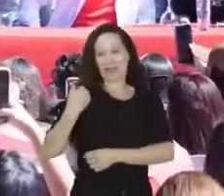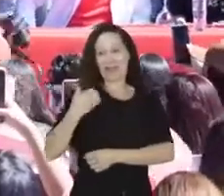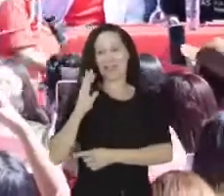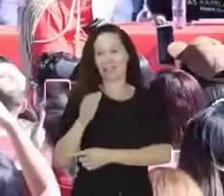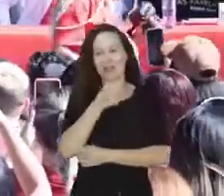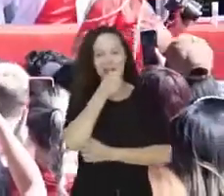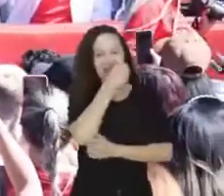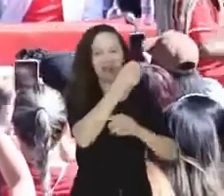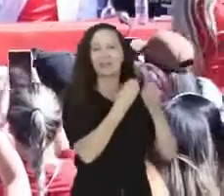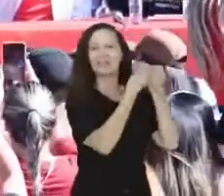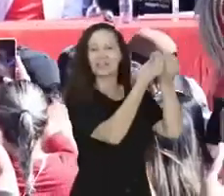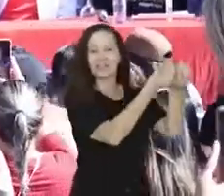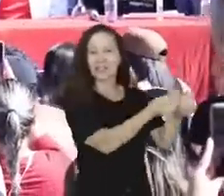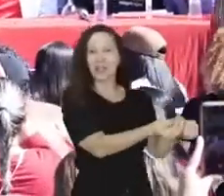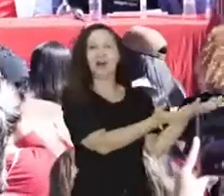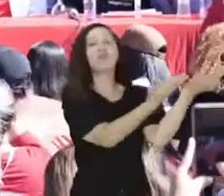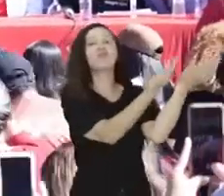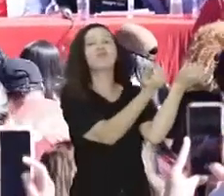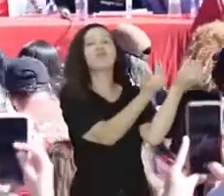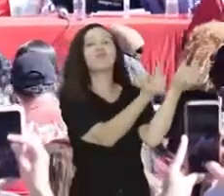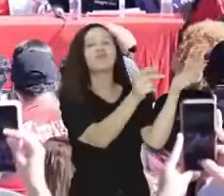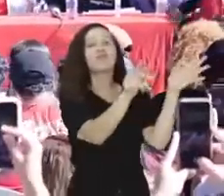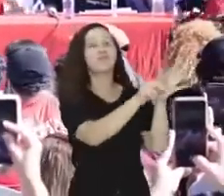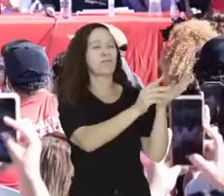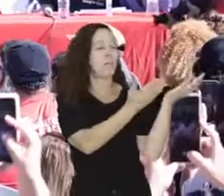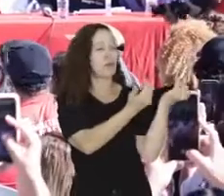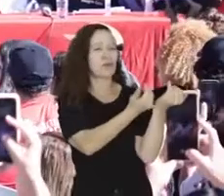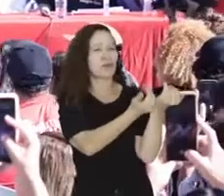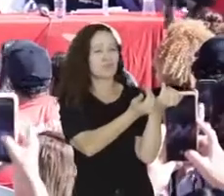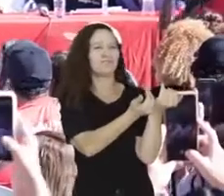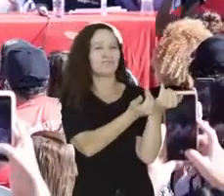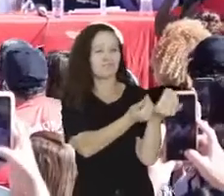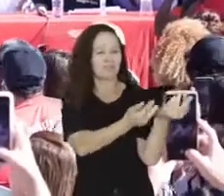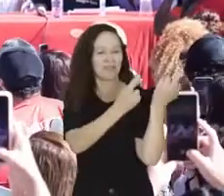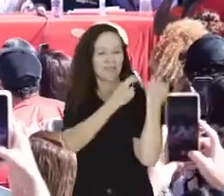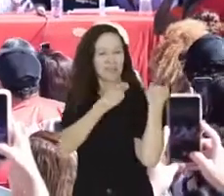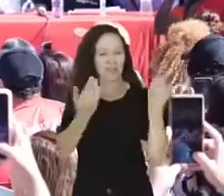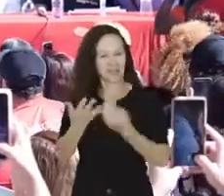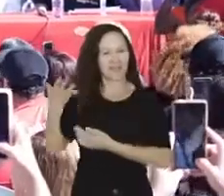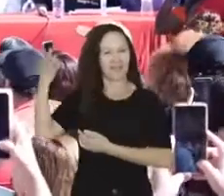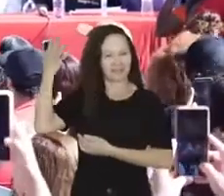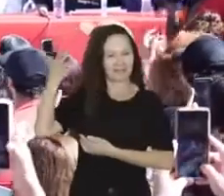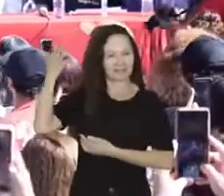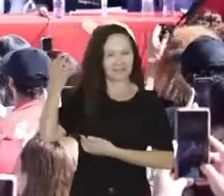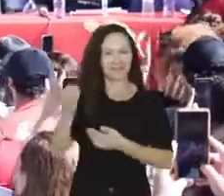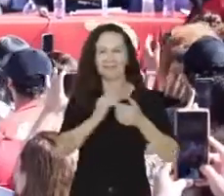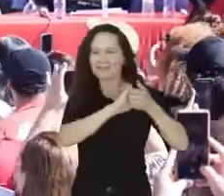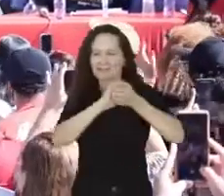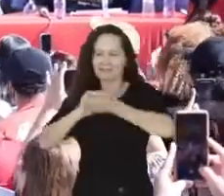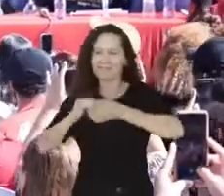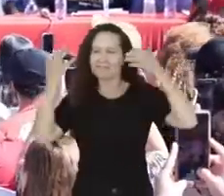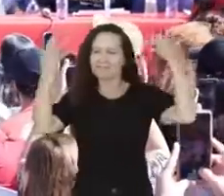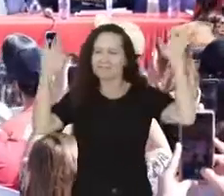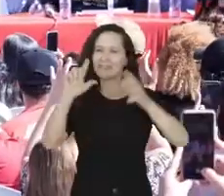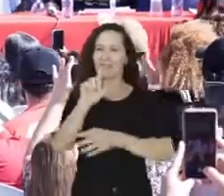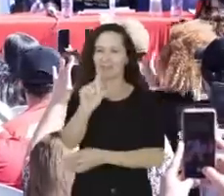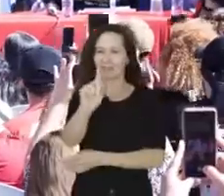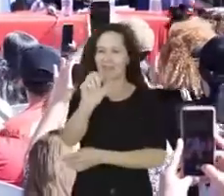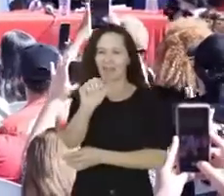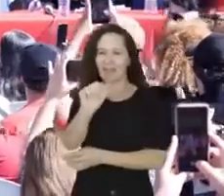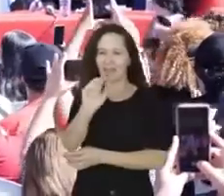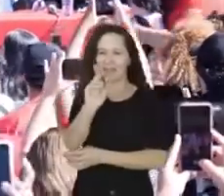a juventude, que é a juventude que vai comandar o evento. Então, salva de palmas para o Gabriel e para a Carol.